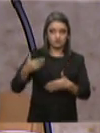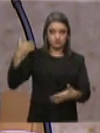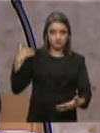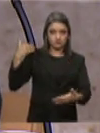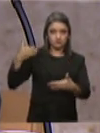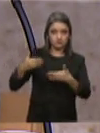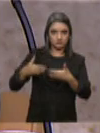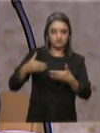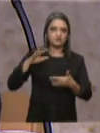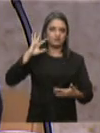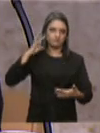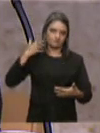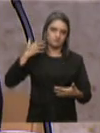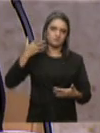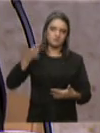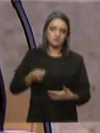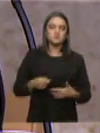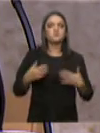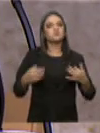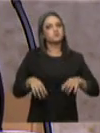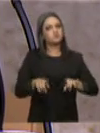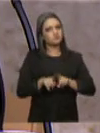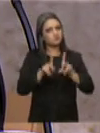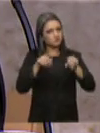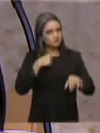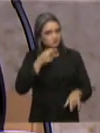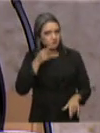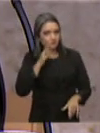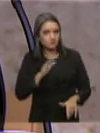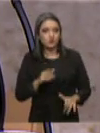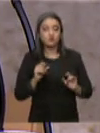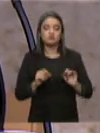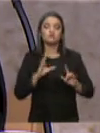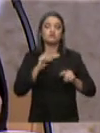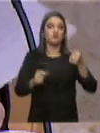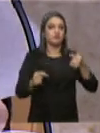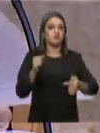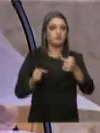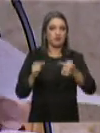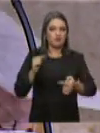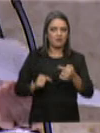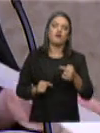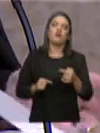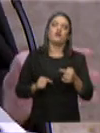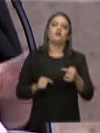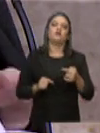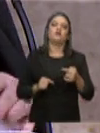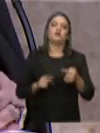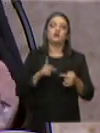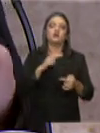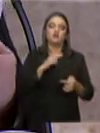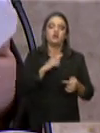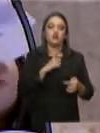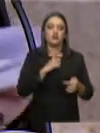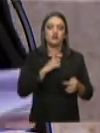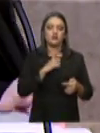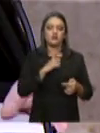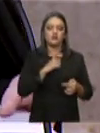sentenças. Além disso, como já referi, explicitamente debatida e consignada